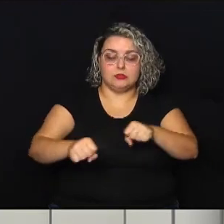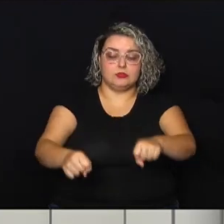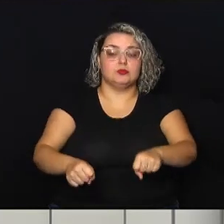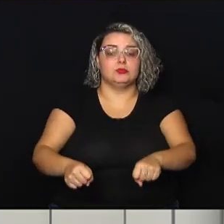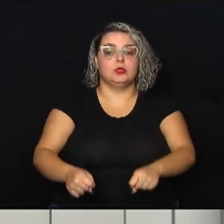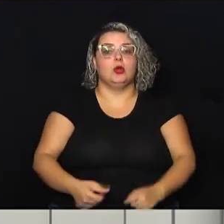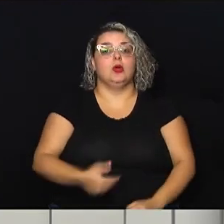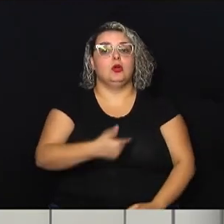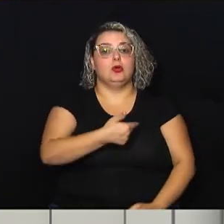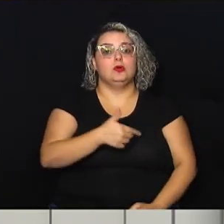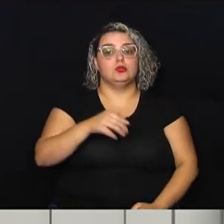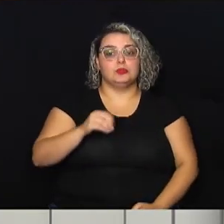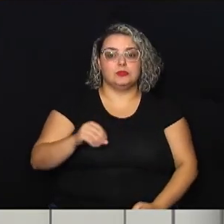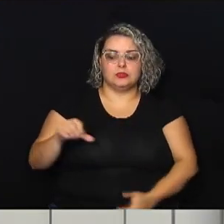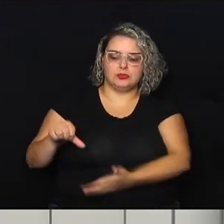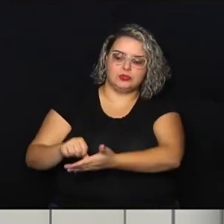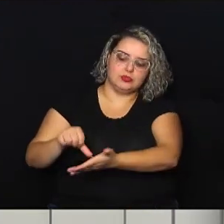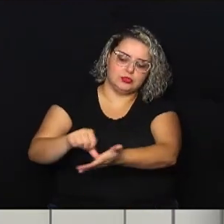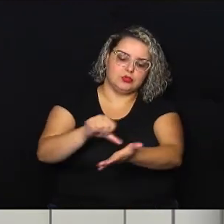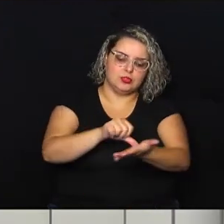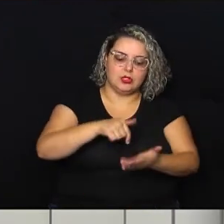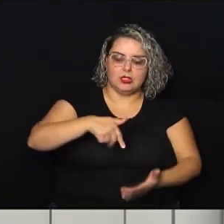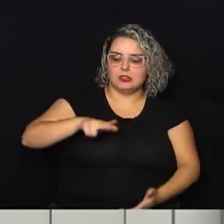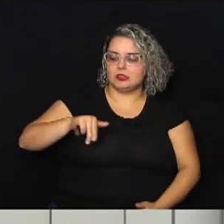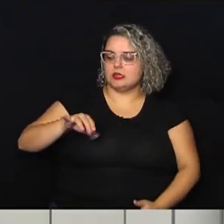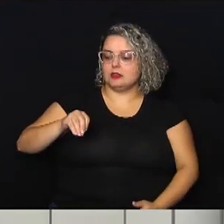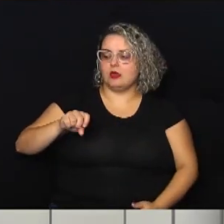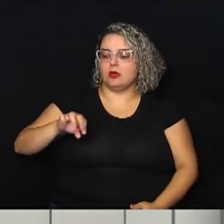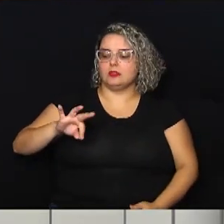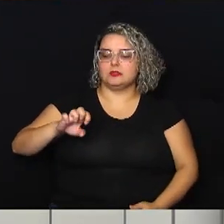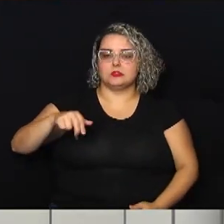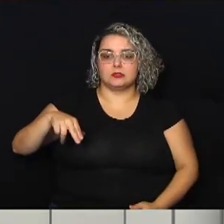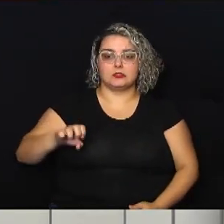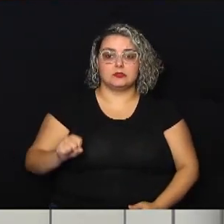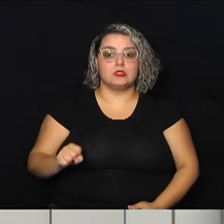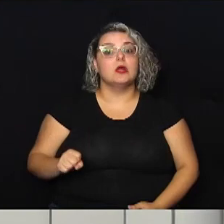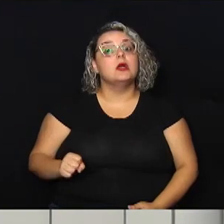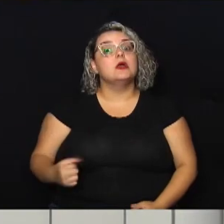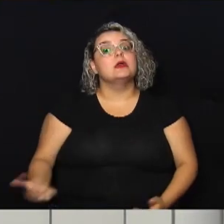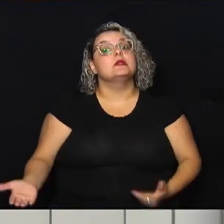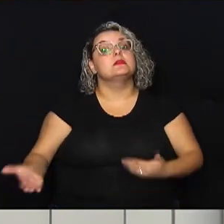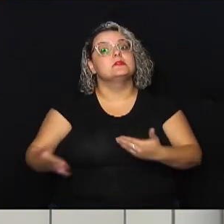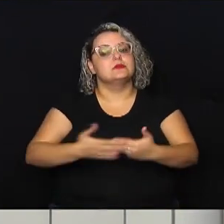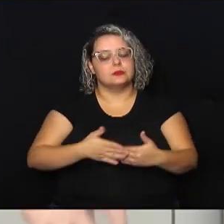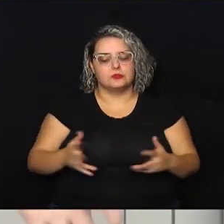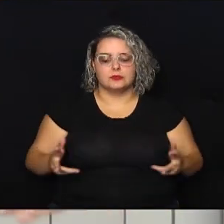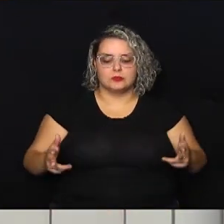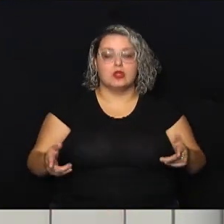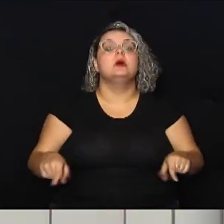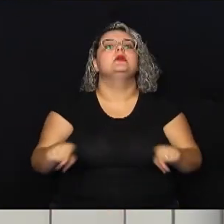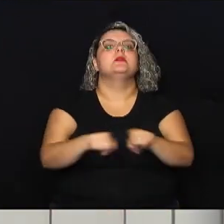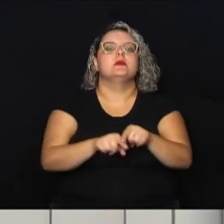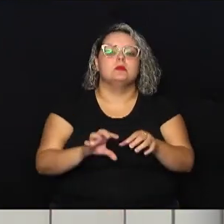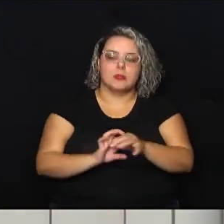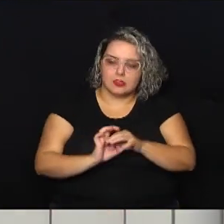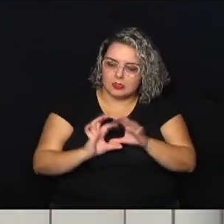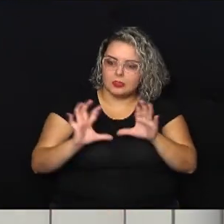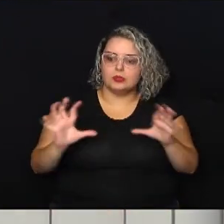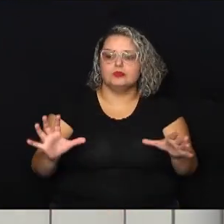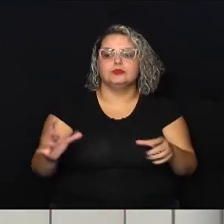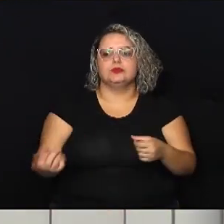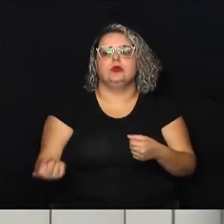20 quiosques da área externa do parque que estavam no trecho interditado também estão autorizados